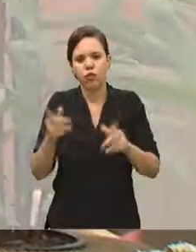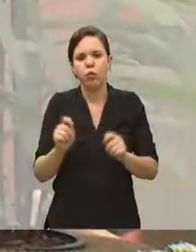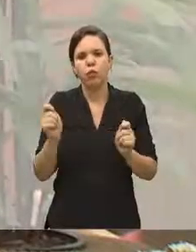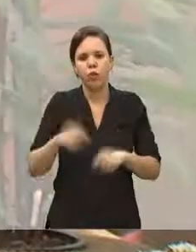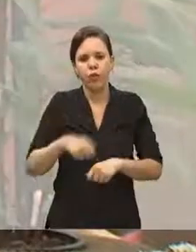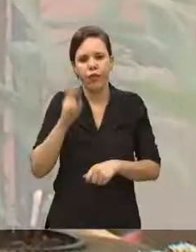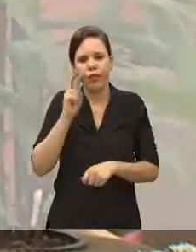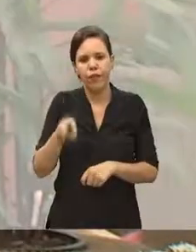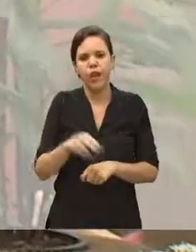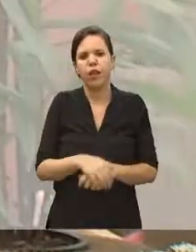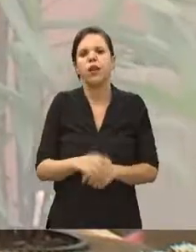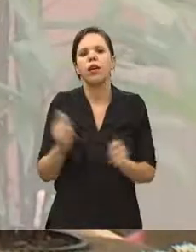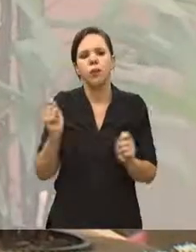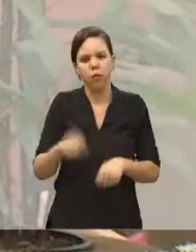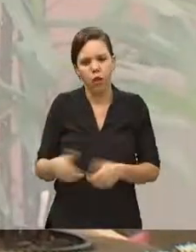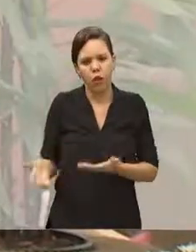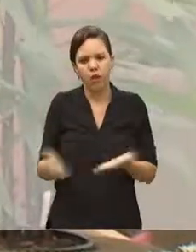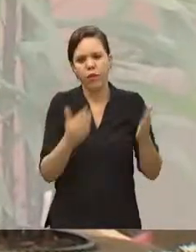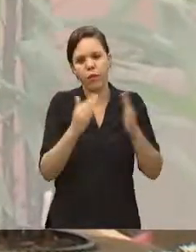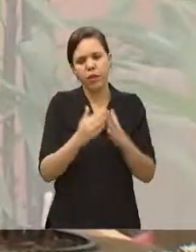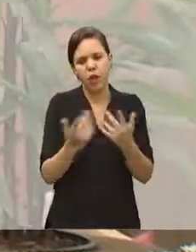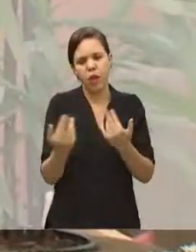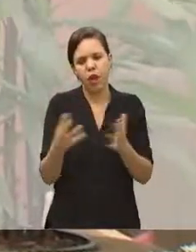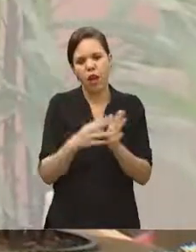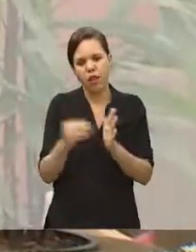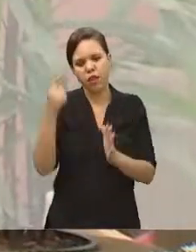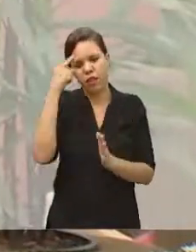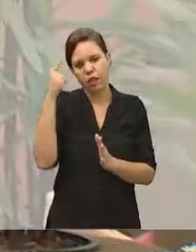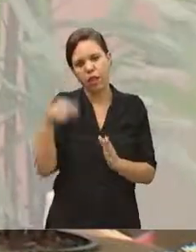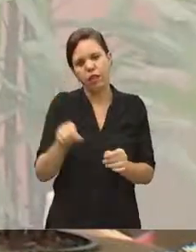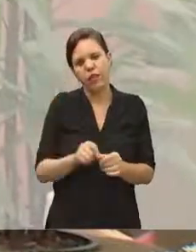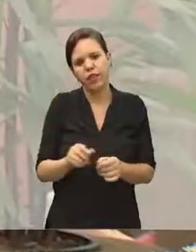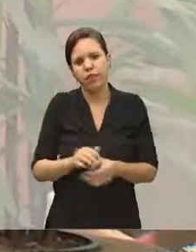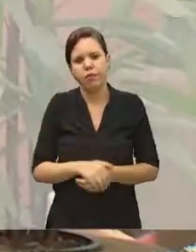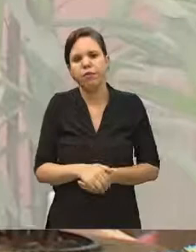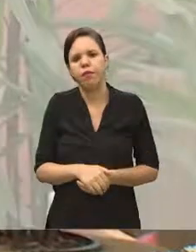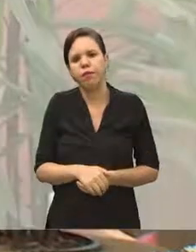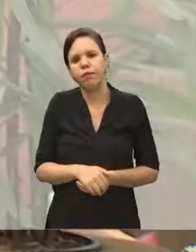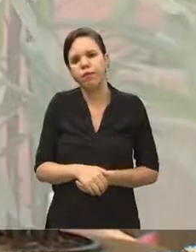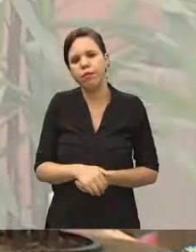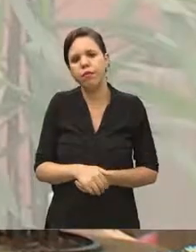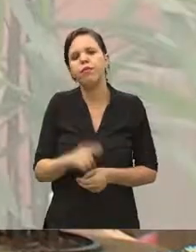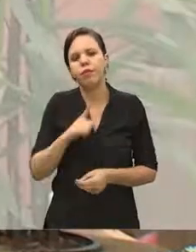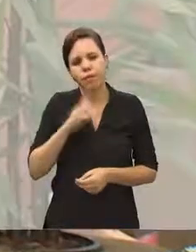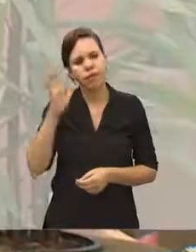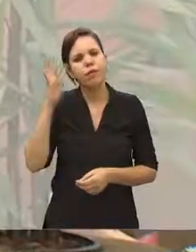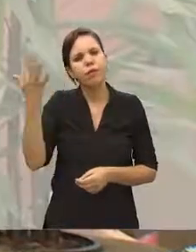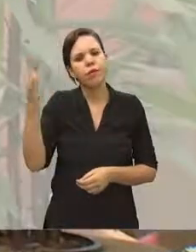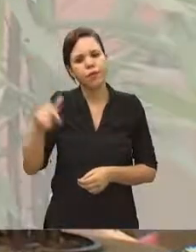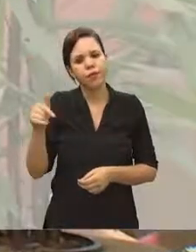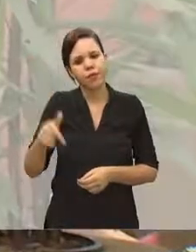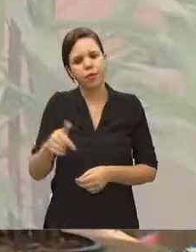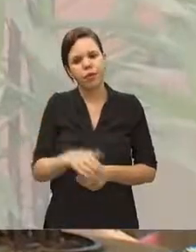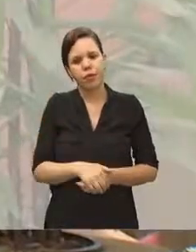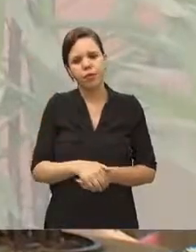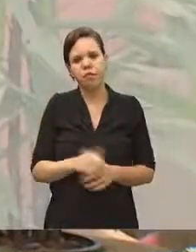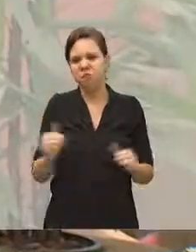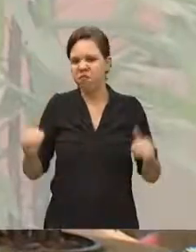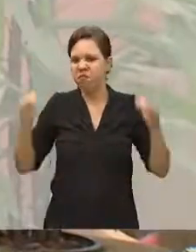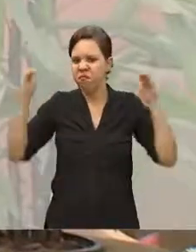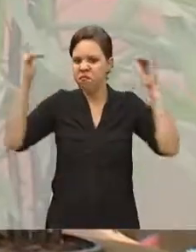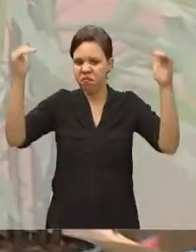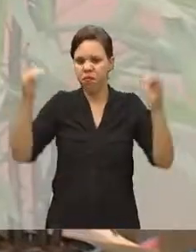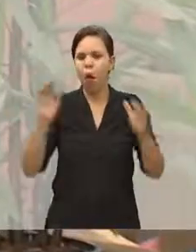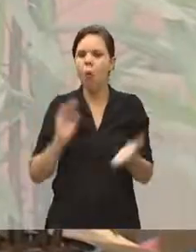poder ver que ele pode levar isso para a sua casa agora. Então, se for alguma, a gente tem soluções aqui que são enormes, que tem